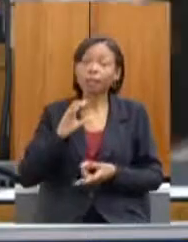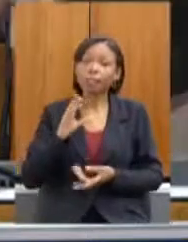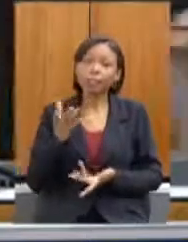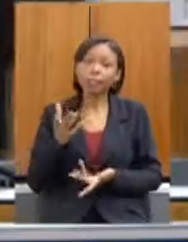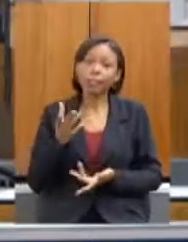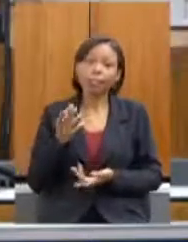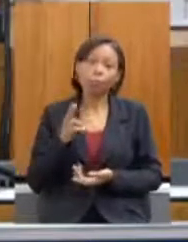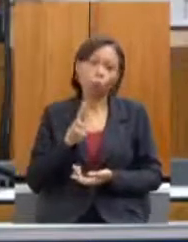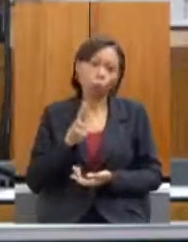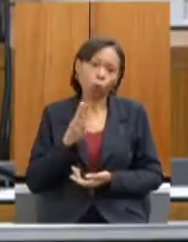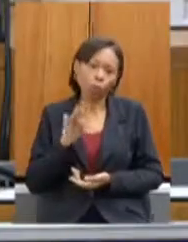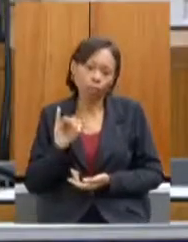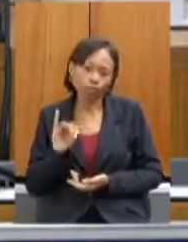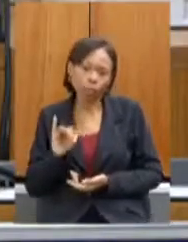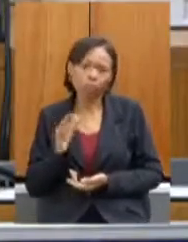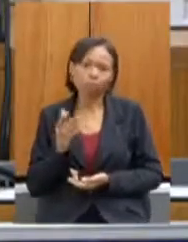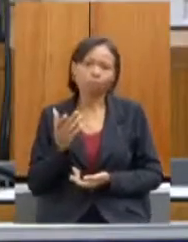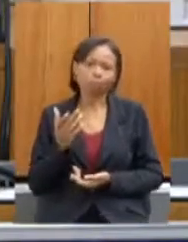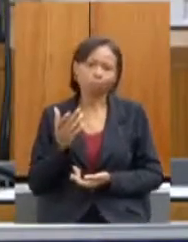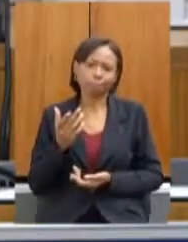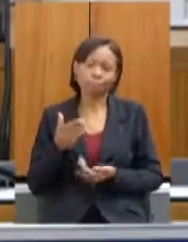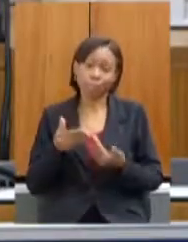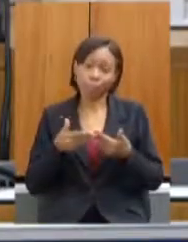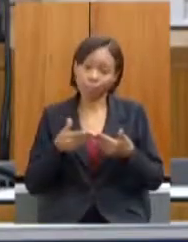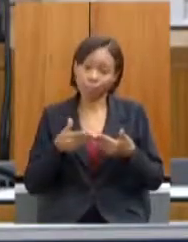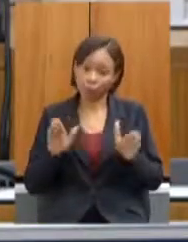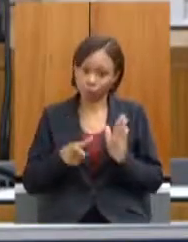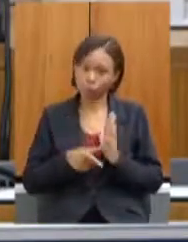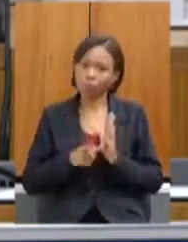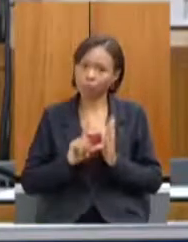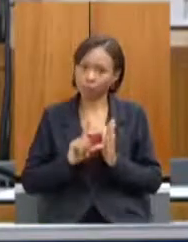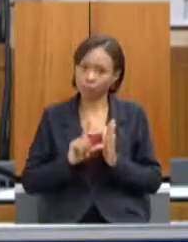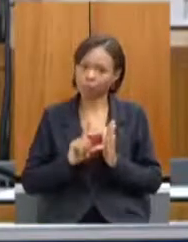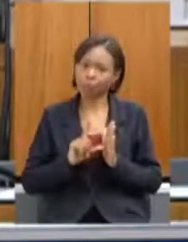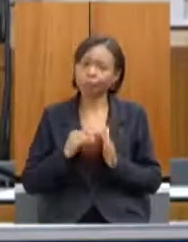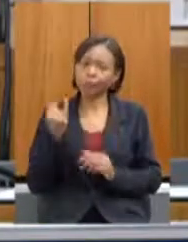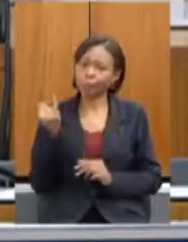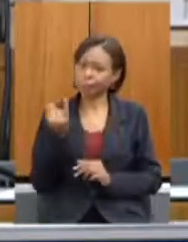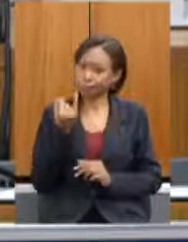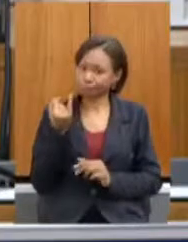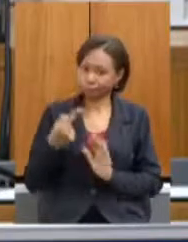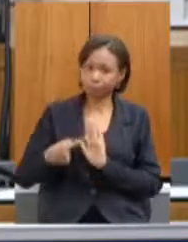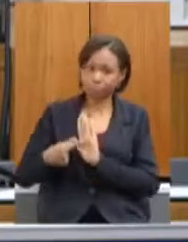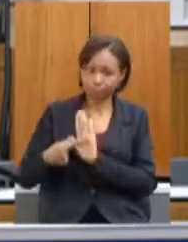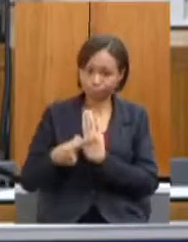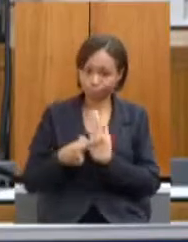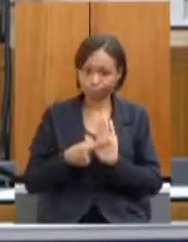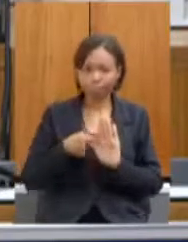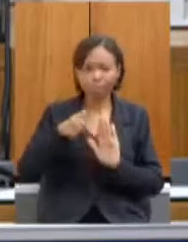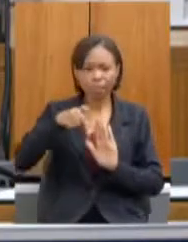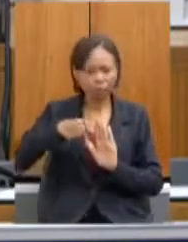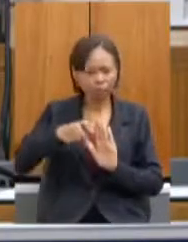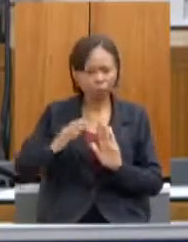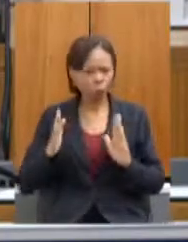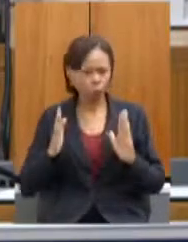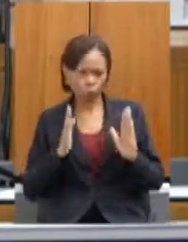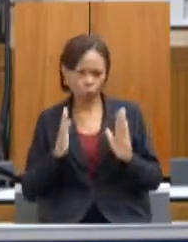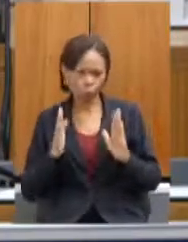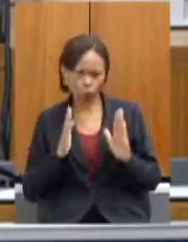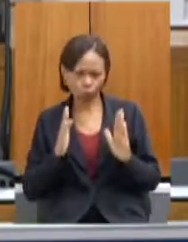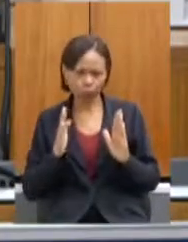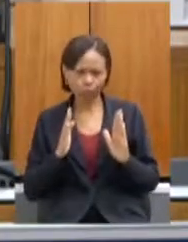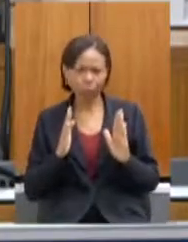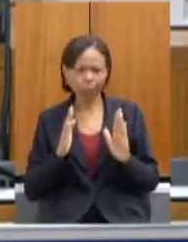importante nós dimensionarmos isso nós estamos neste momento é que está